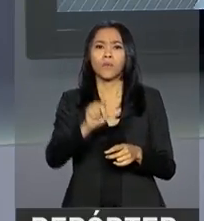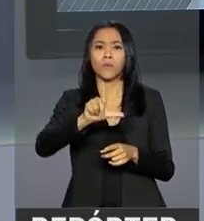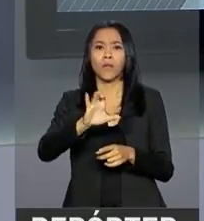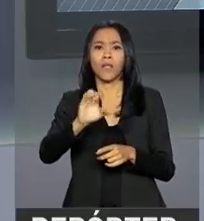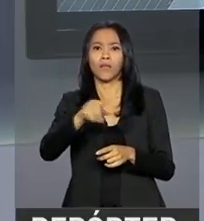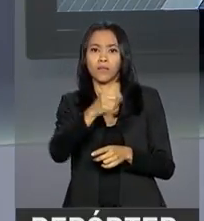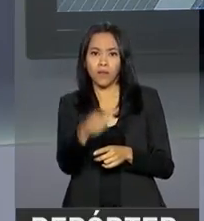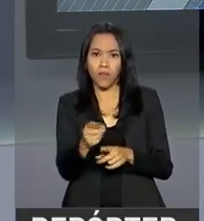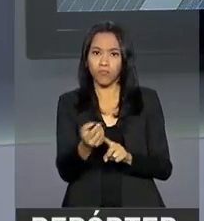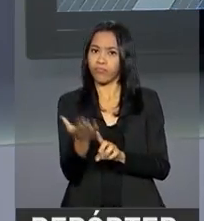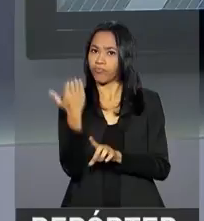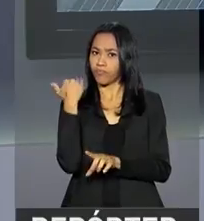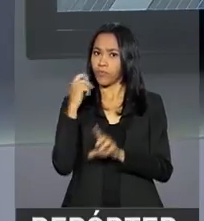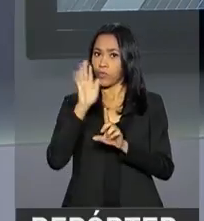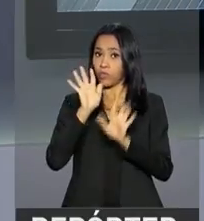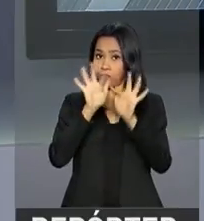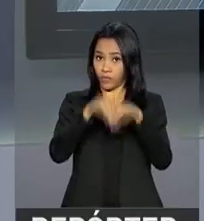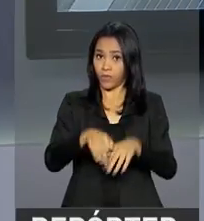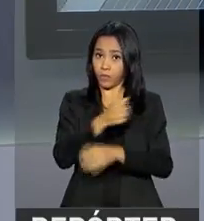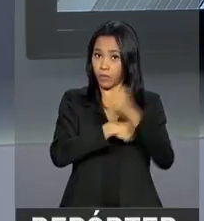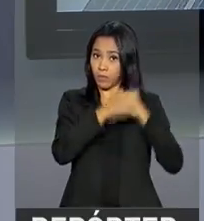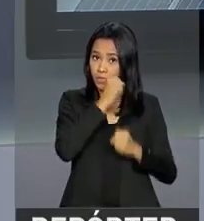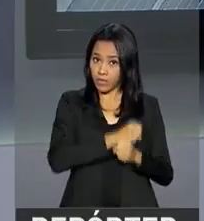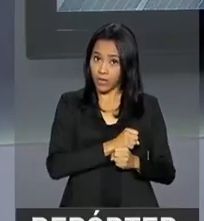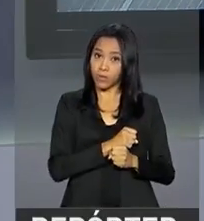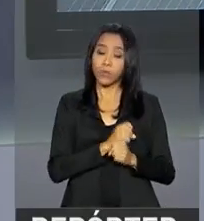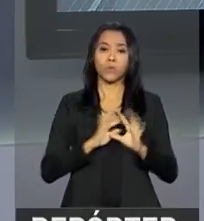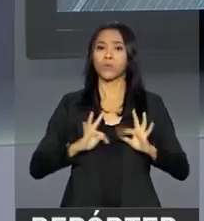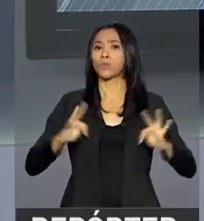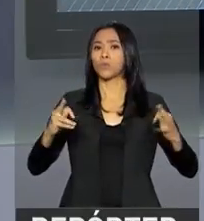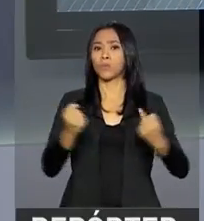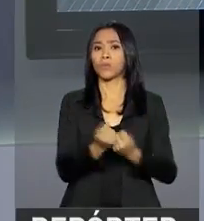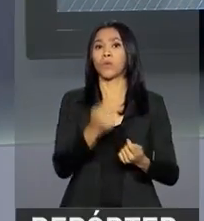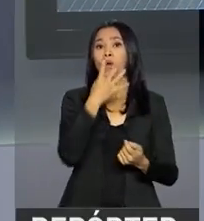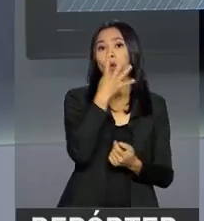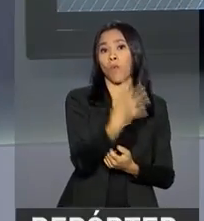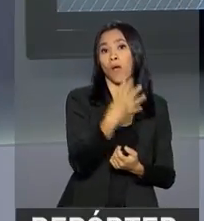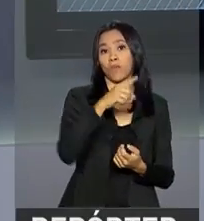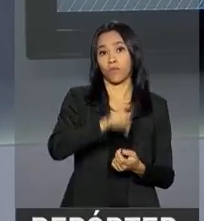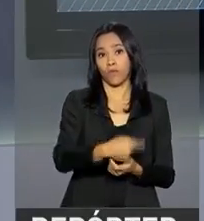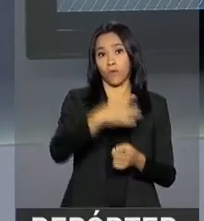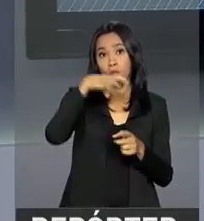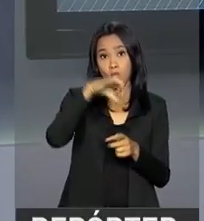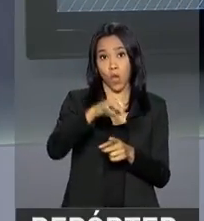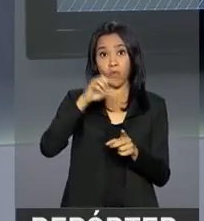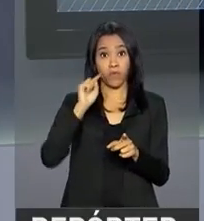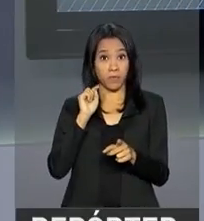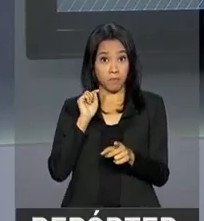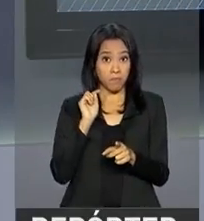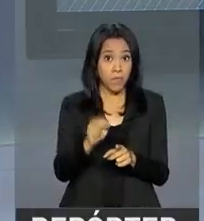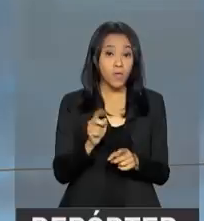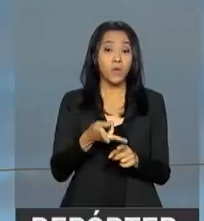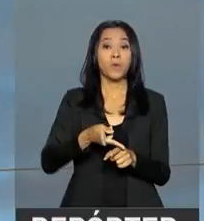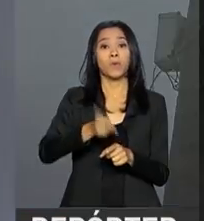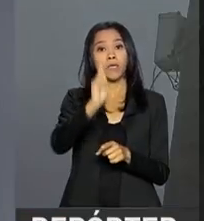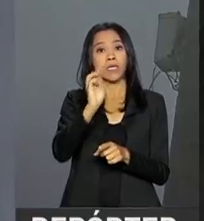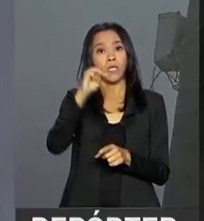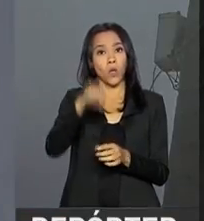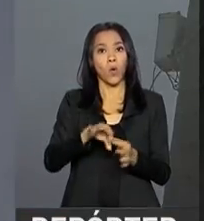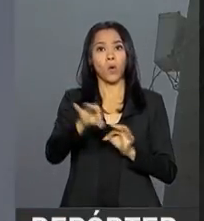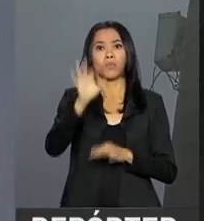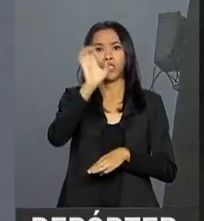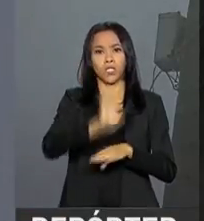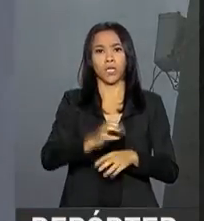ocorrido no final do ano passado no total foram arrematados 4,9 mil quilômetros de linhas de transmissão nos estados